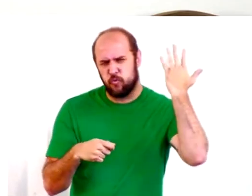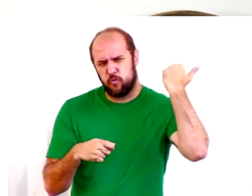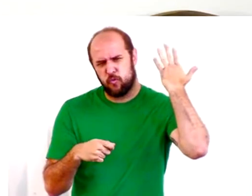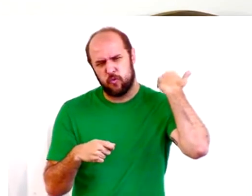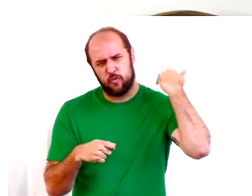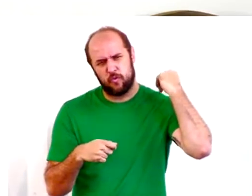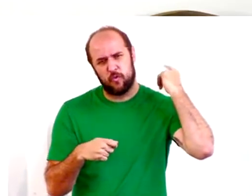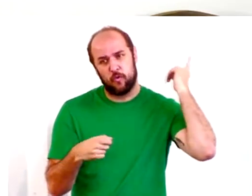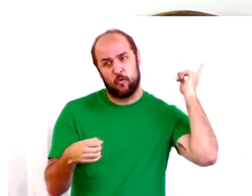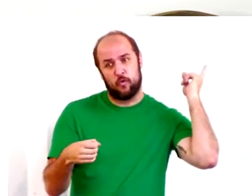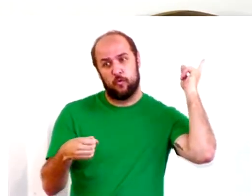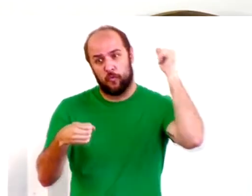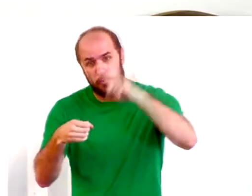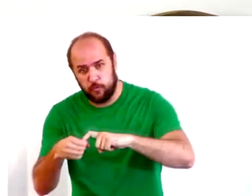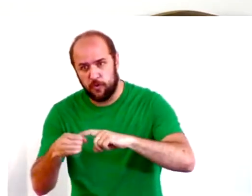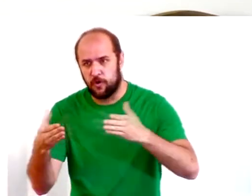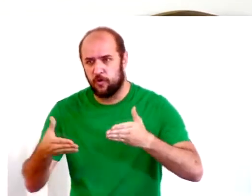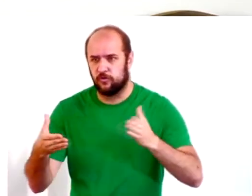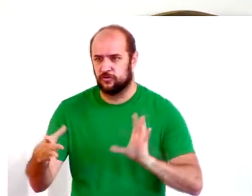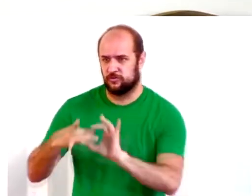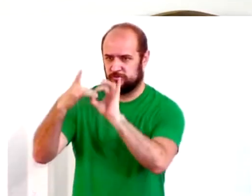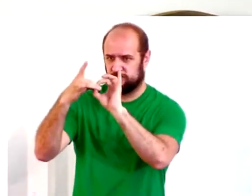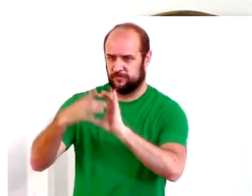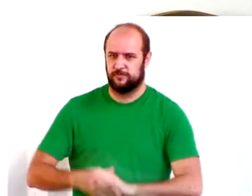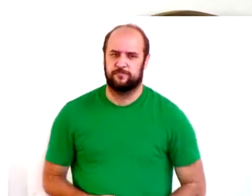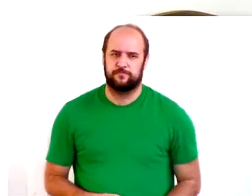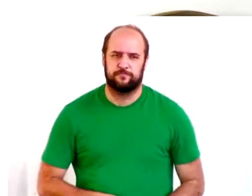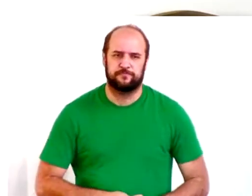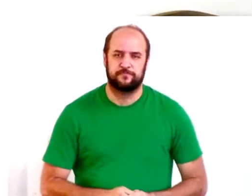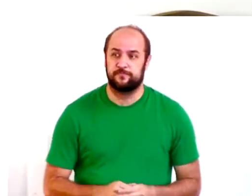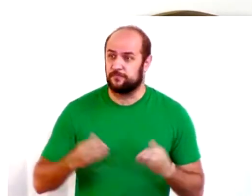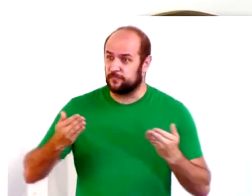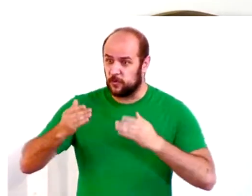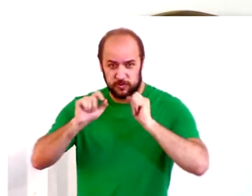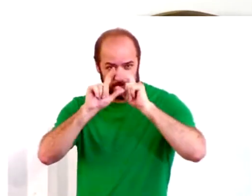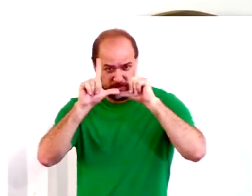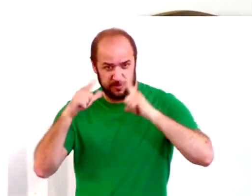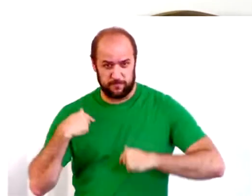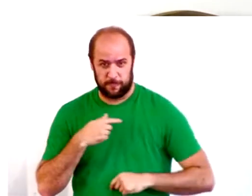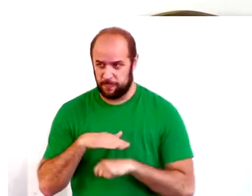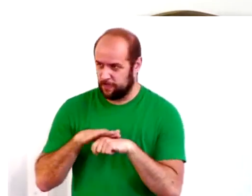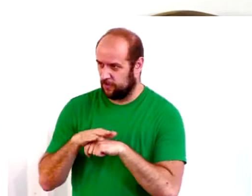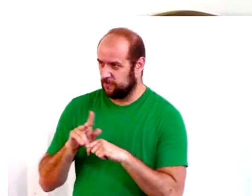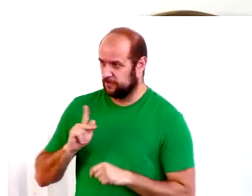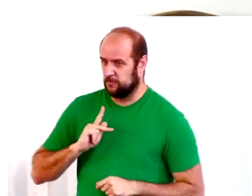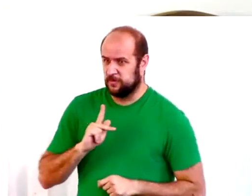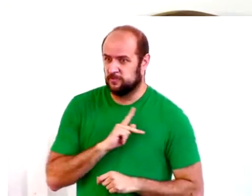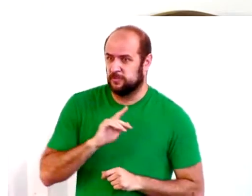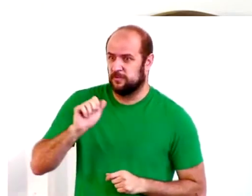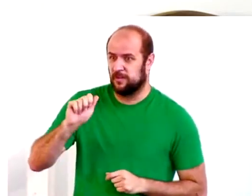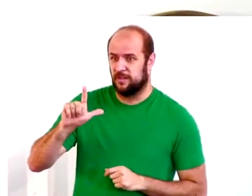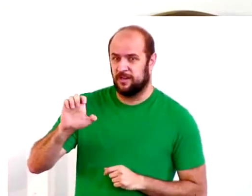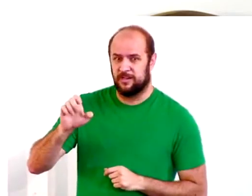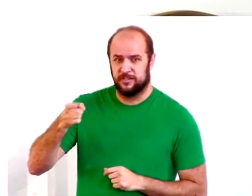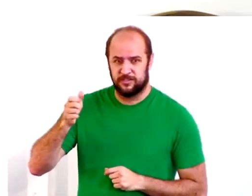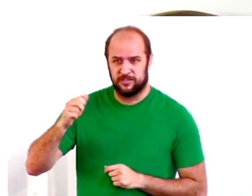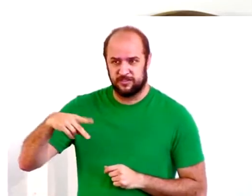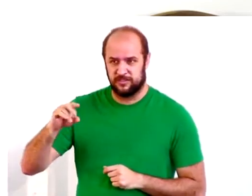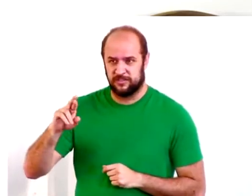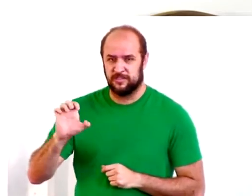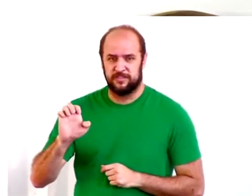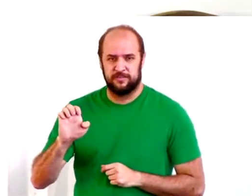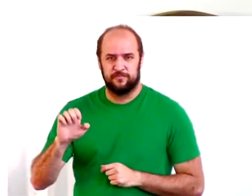seus compromissos. Hoje pela manhã, enquanto estávamos aqui no nosso gabinete, estávamos eu e o presbítero Alexandre conversando um pouco, entrou o presbítero